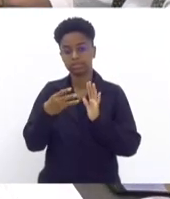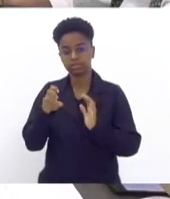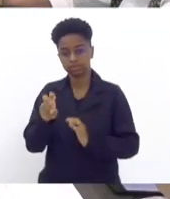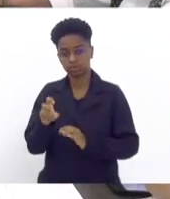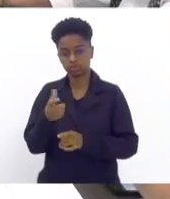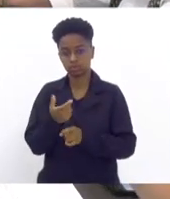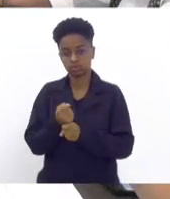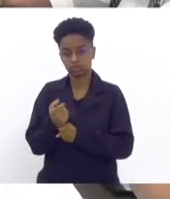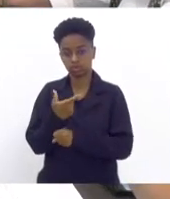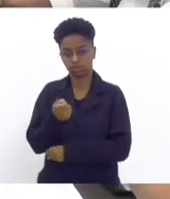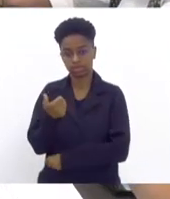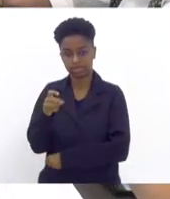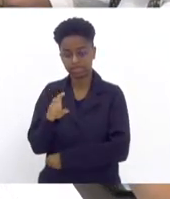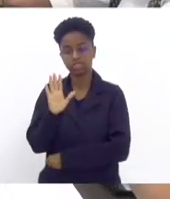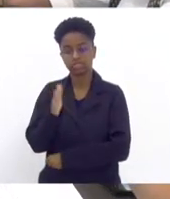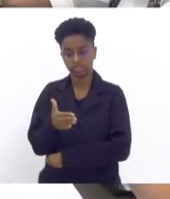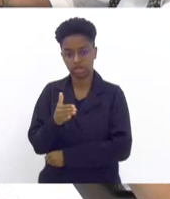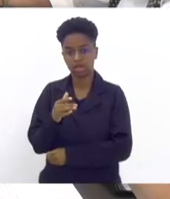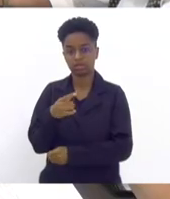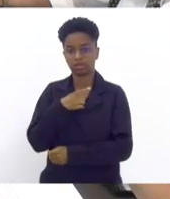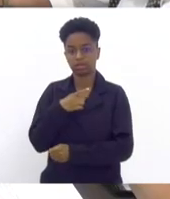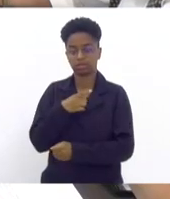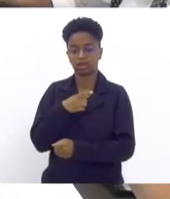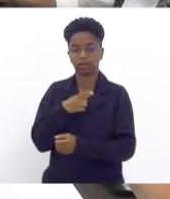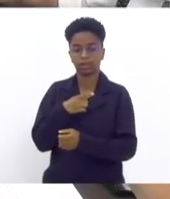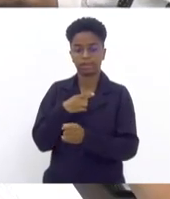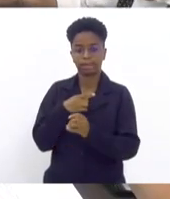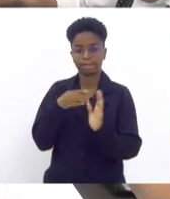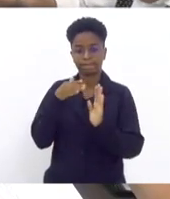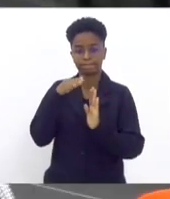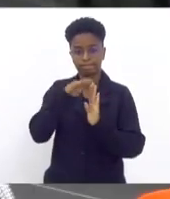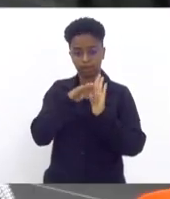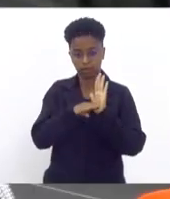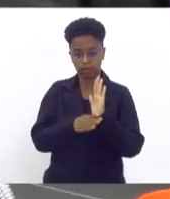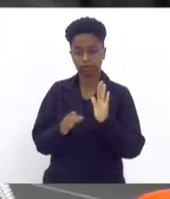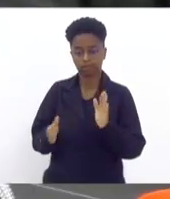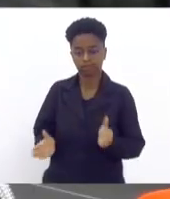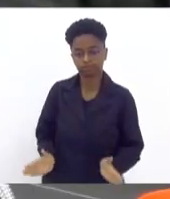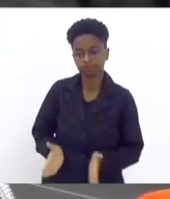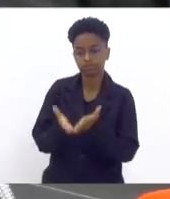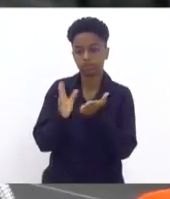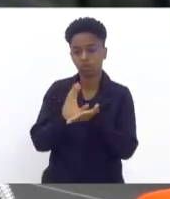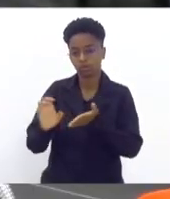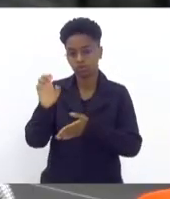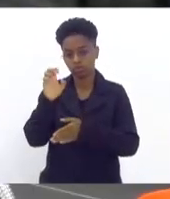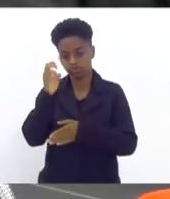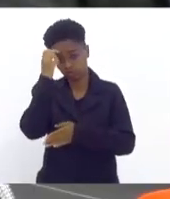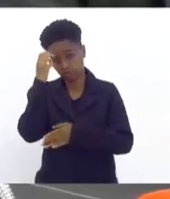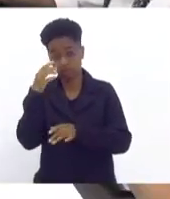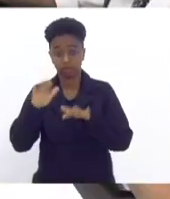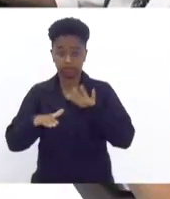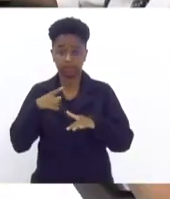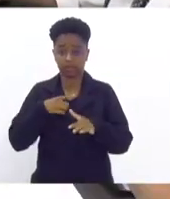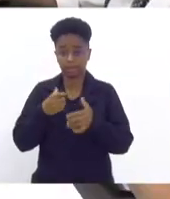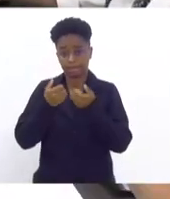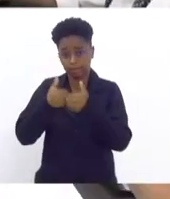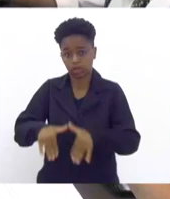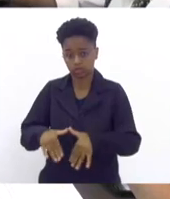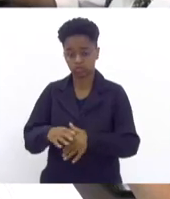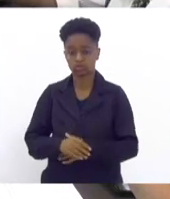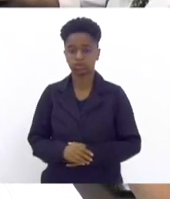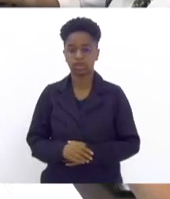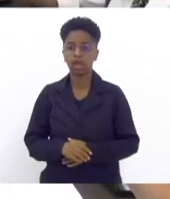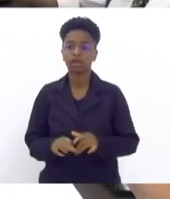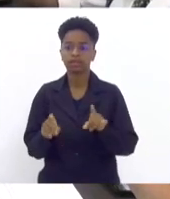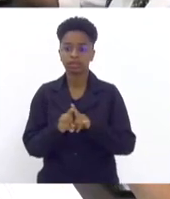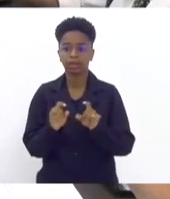institui um programa de fomento e incentivo à cultura, e aí talvez a gente tenha uma prejudicabilidade. Ou o meu intuito aquela é... fórmula